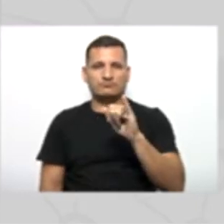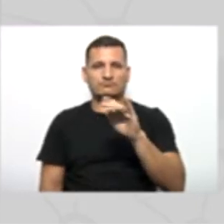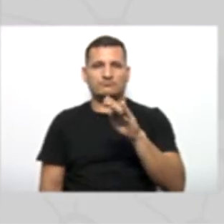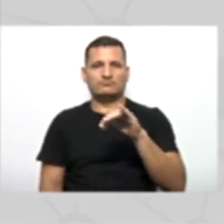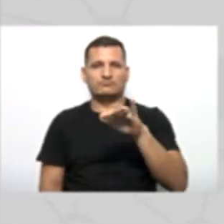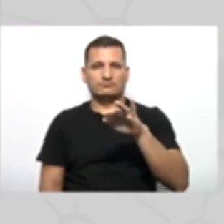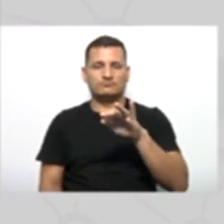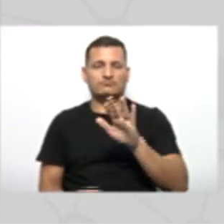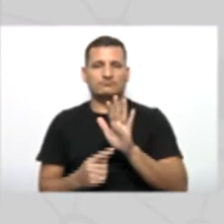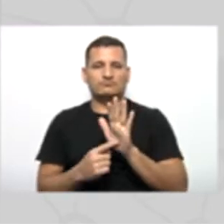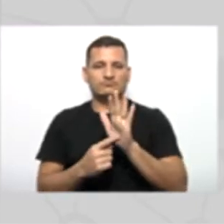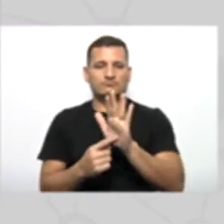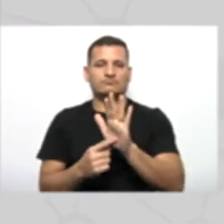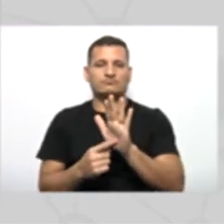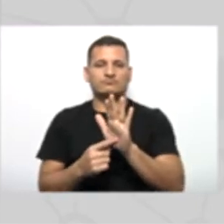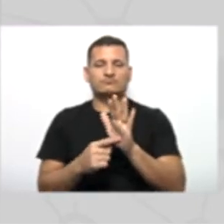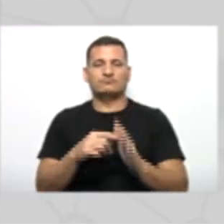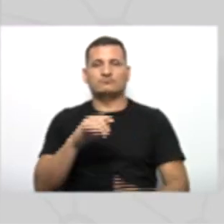underline info.